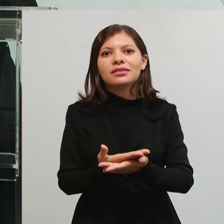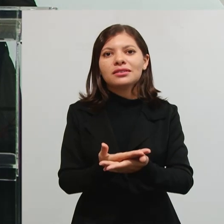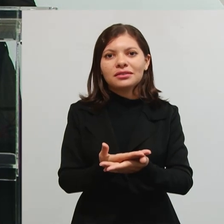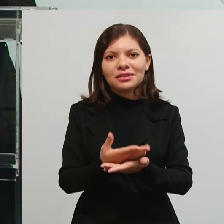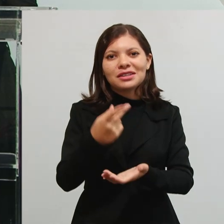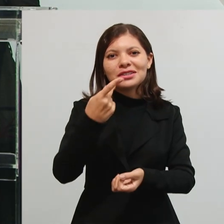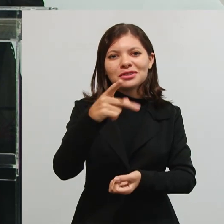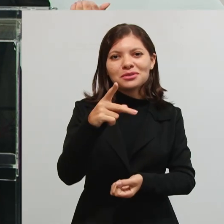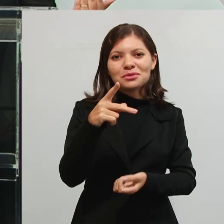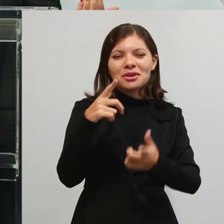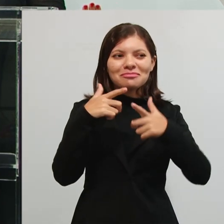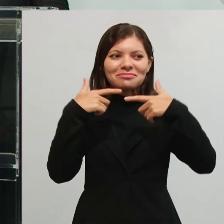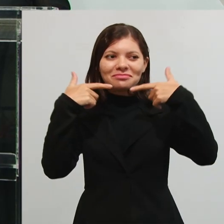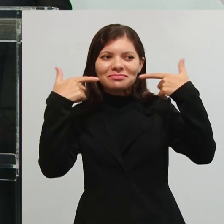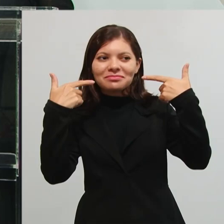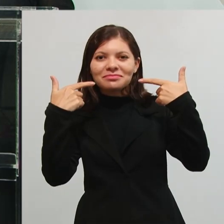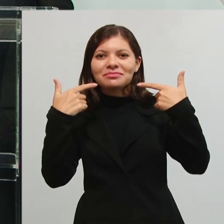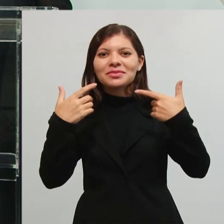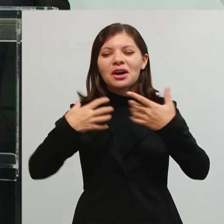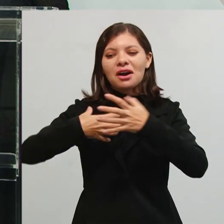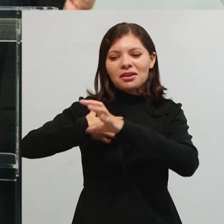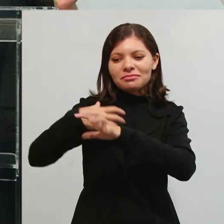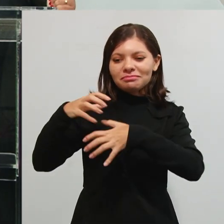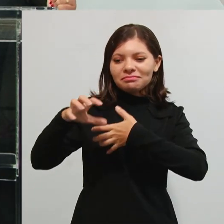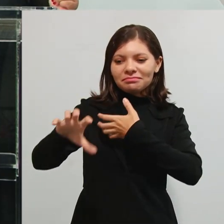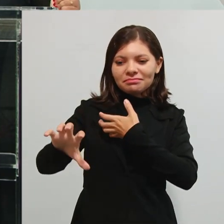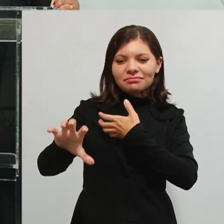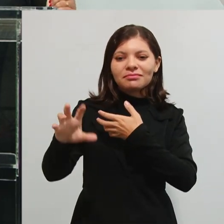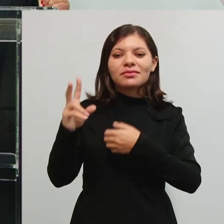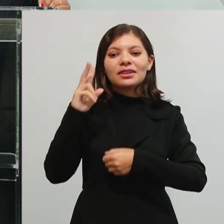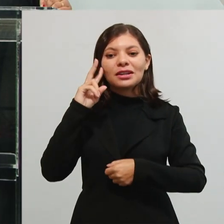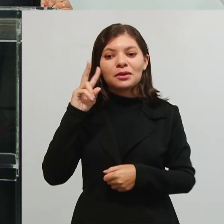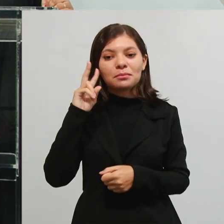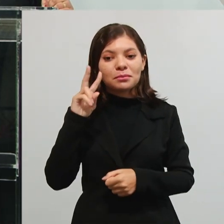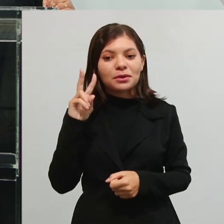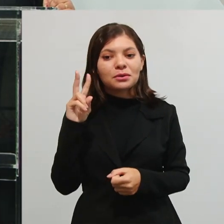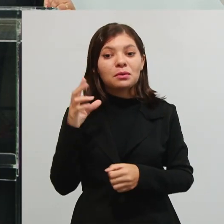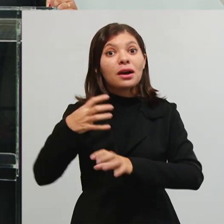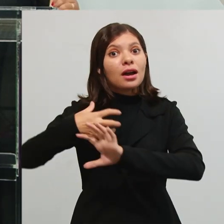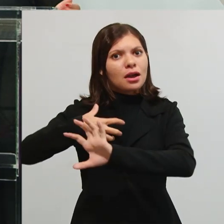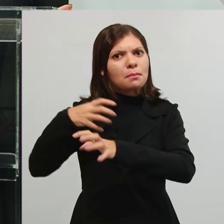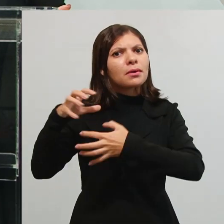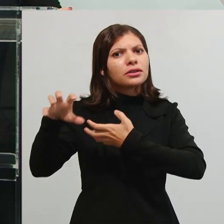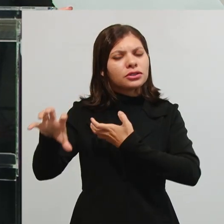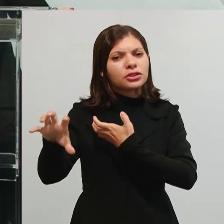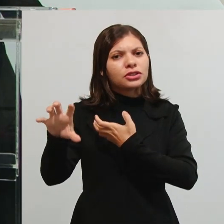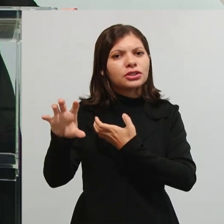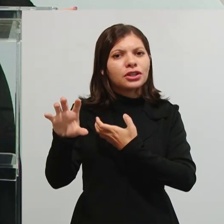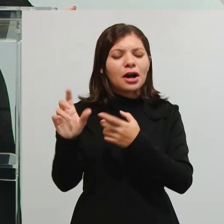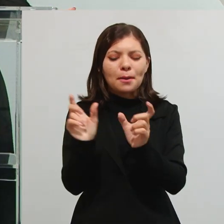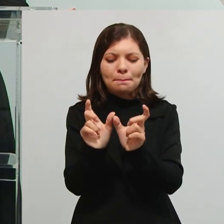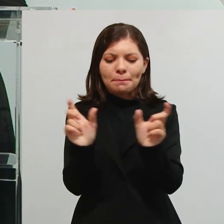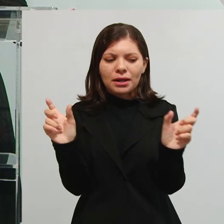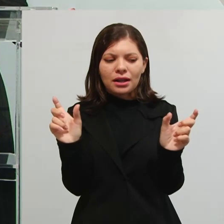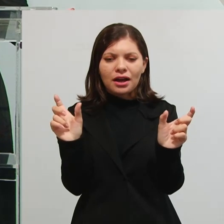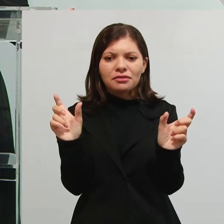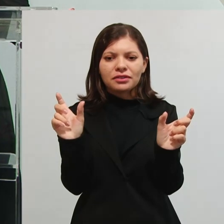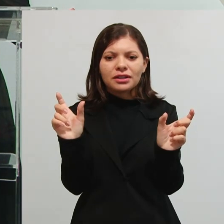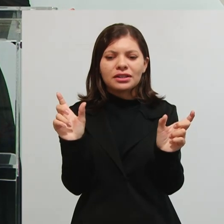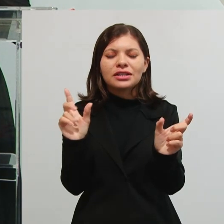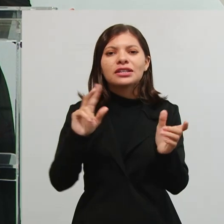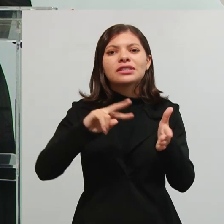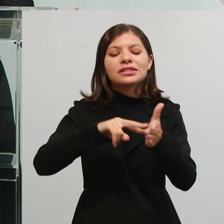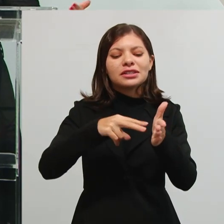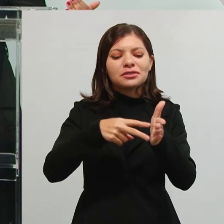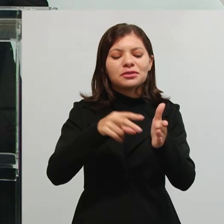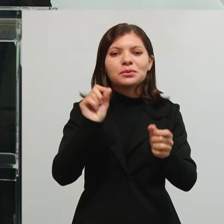pela sua simpatia pela sua empatia lembrando o pessoal que que é empatia né a palavra empatia que